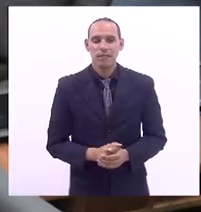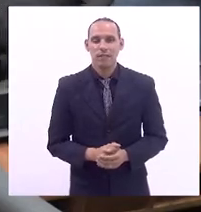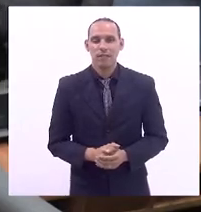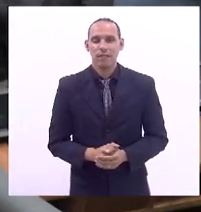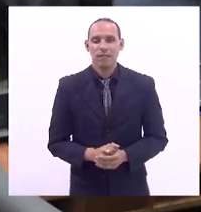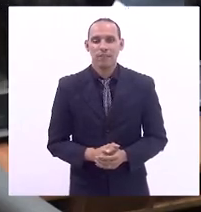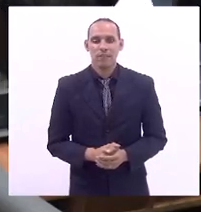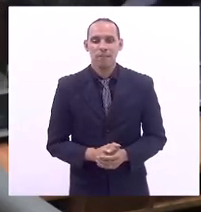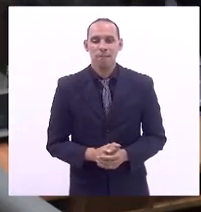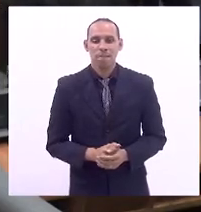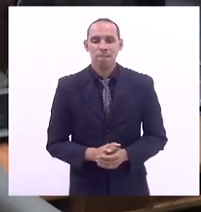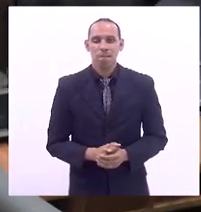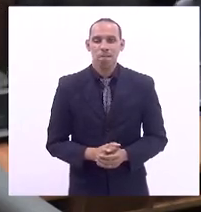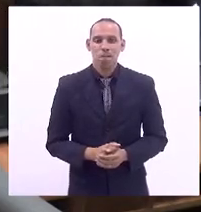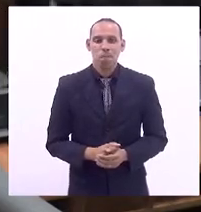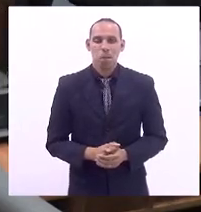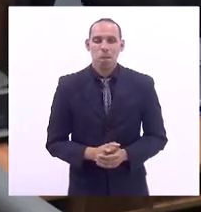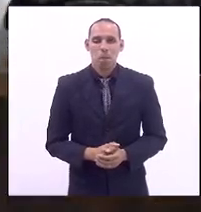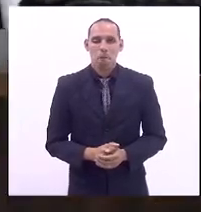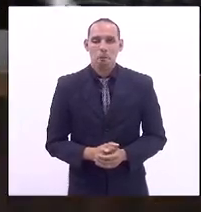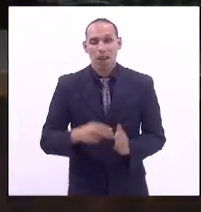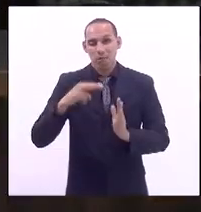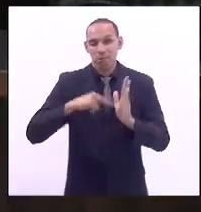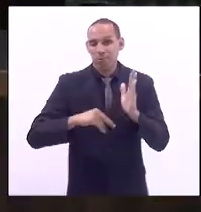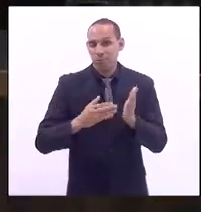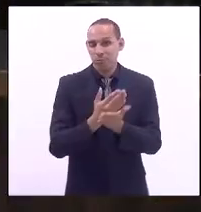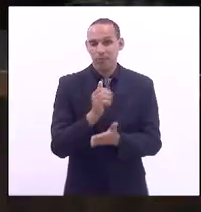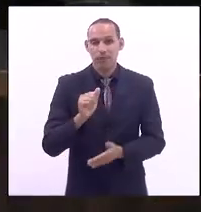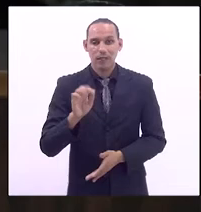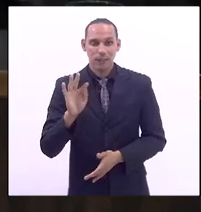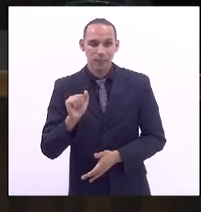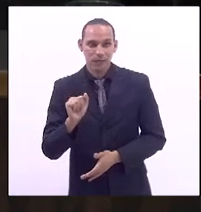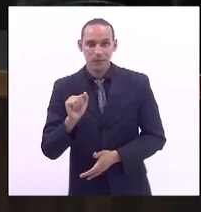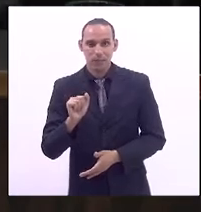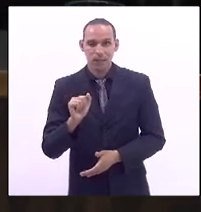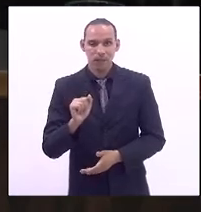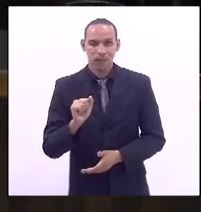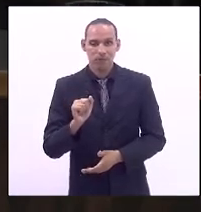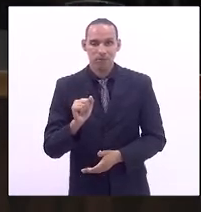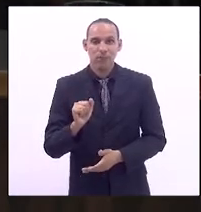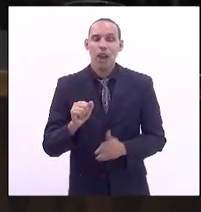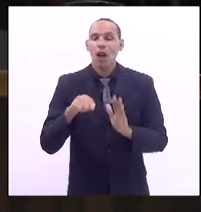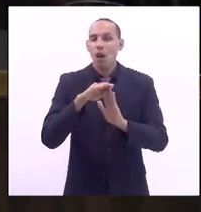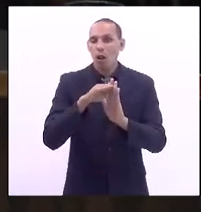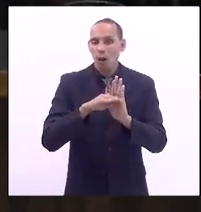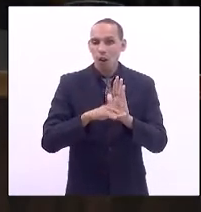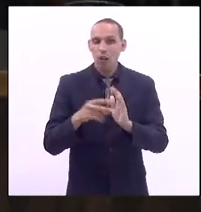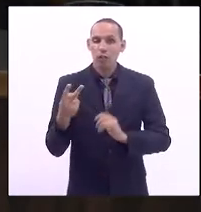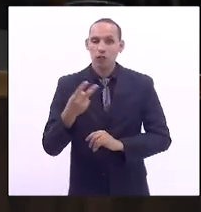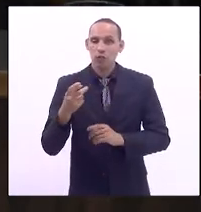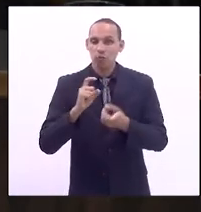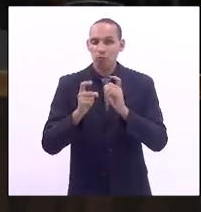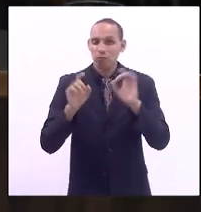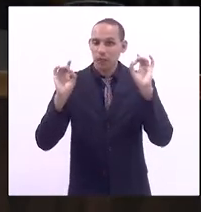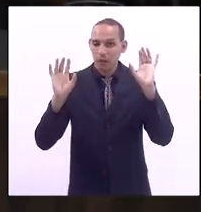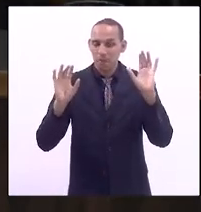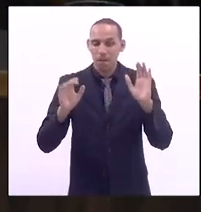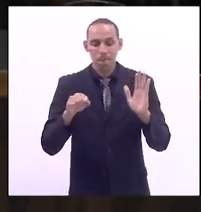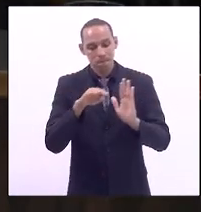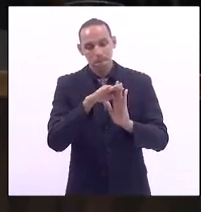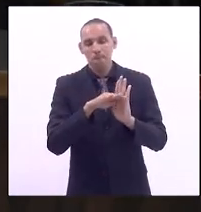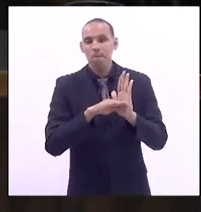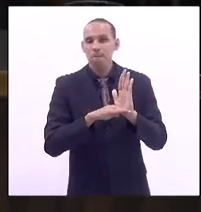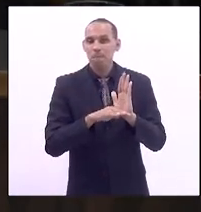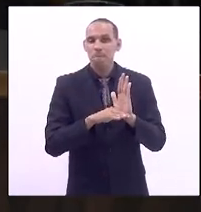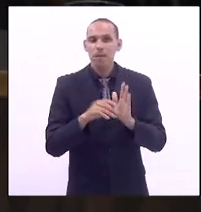E aí a lida e aprovada a ata passa-se a ordem da segunda sessão ordinária do dia